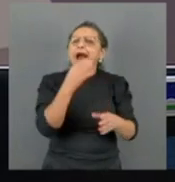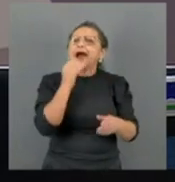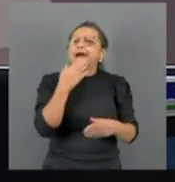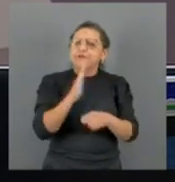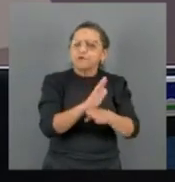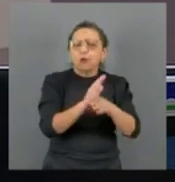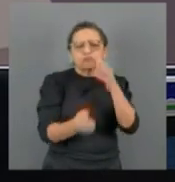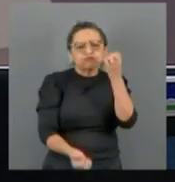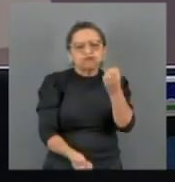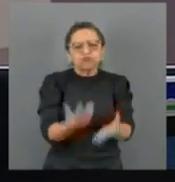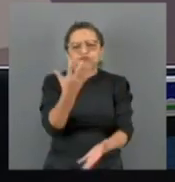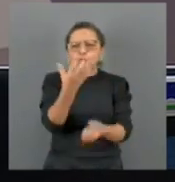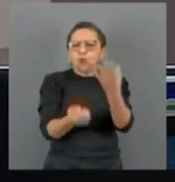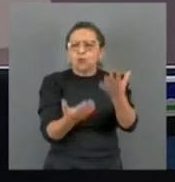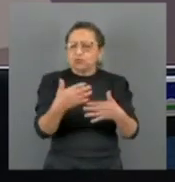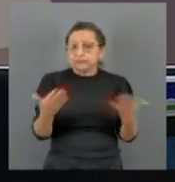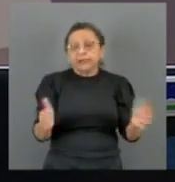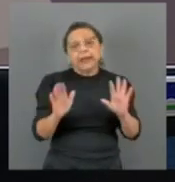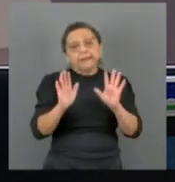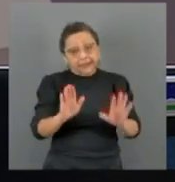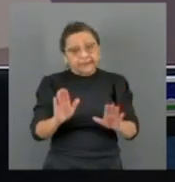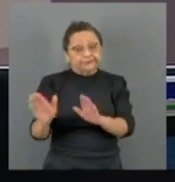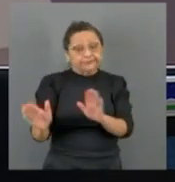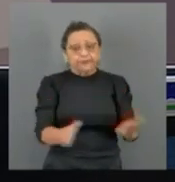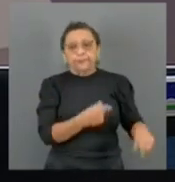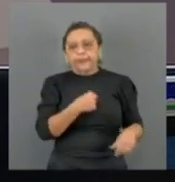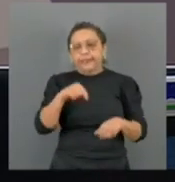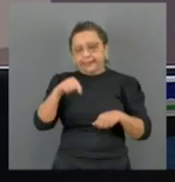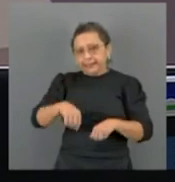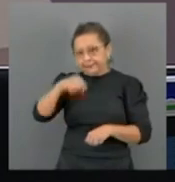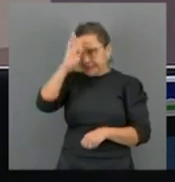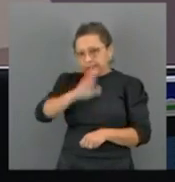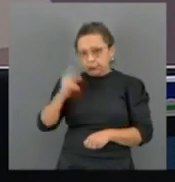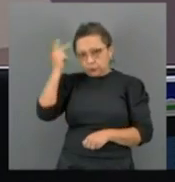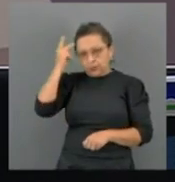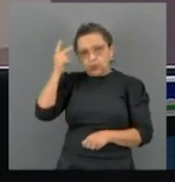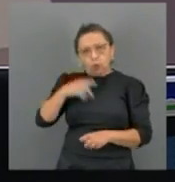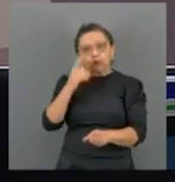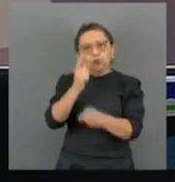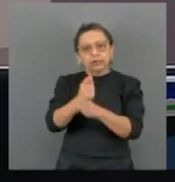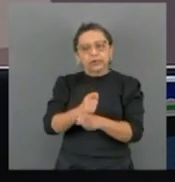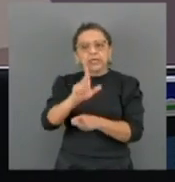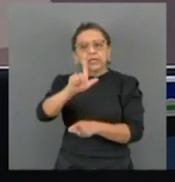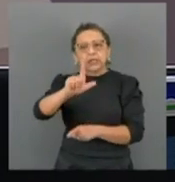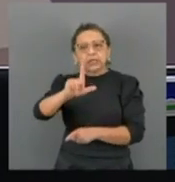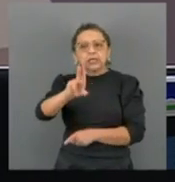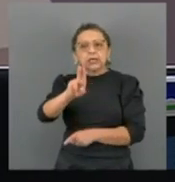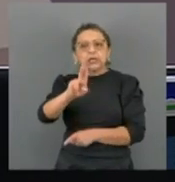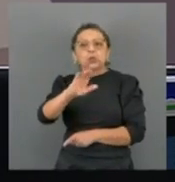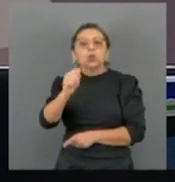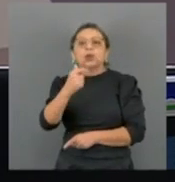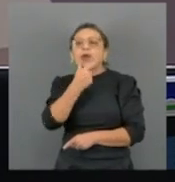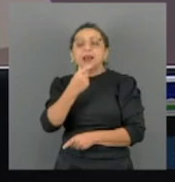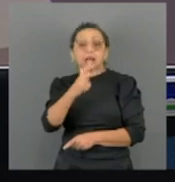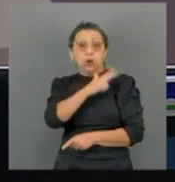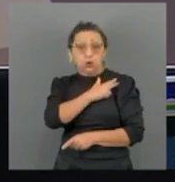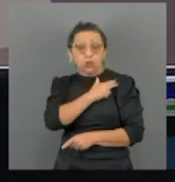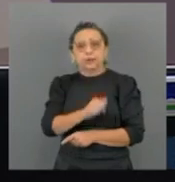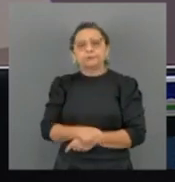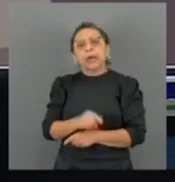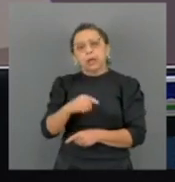E, pois eu fiz uma entrevista com o Lula, e uma coisa que me atraía a ele